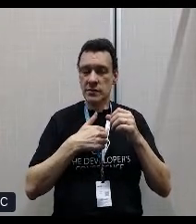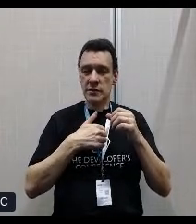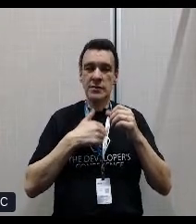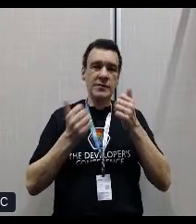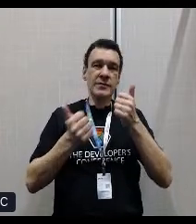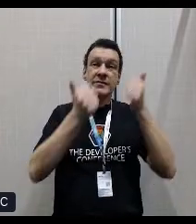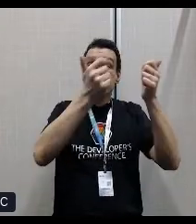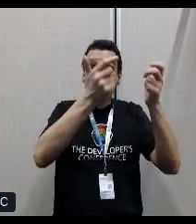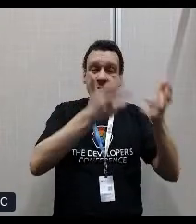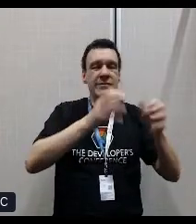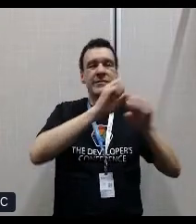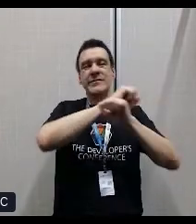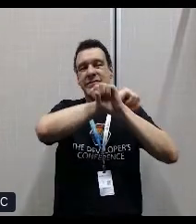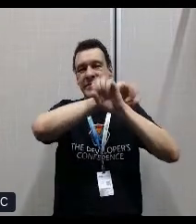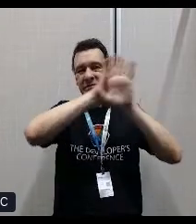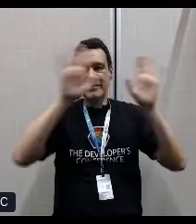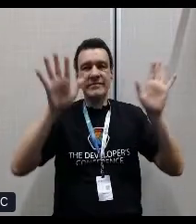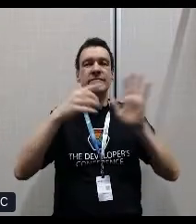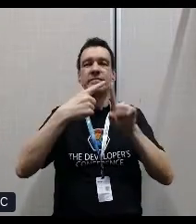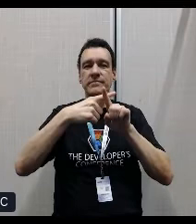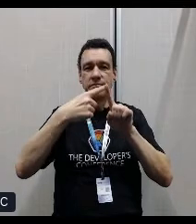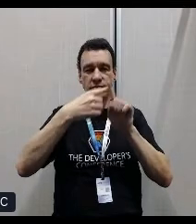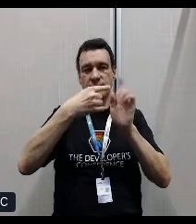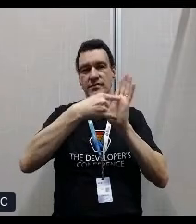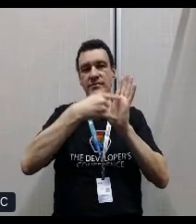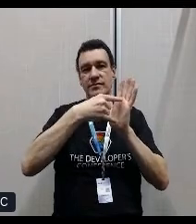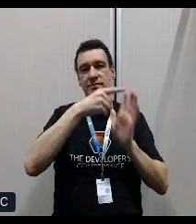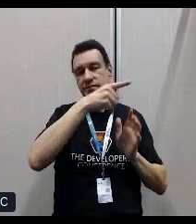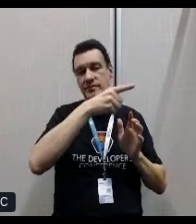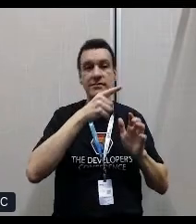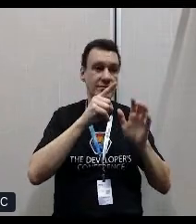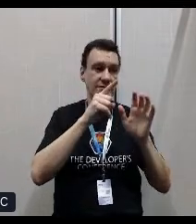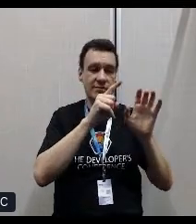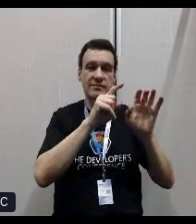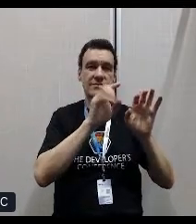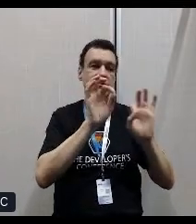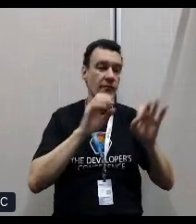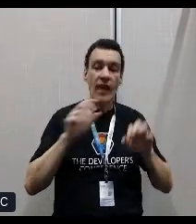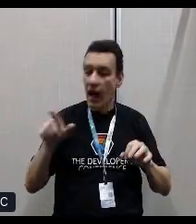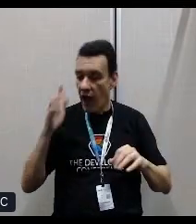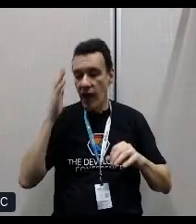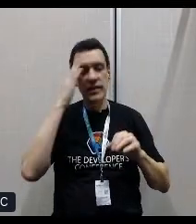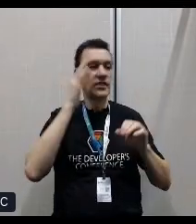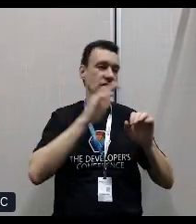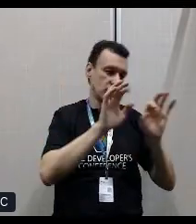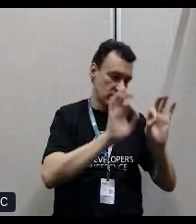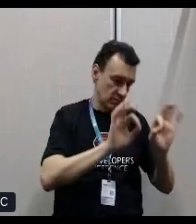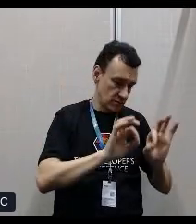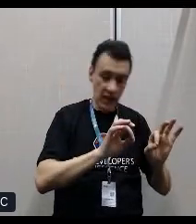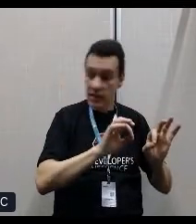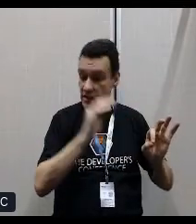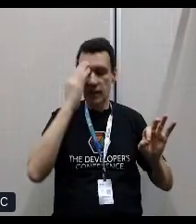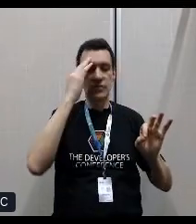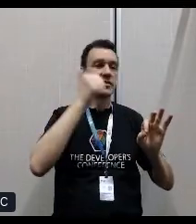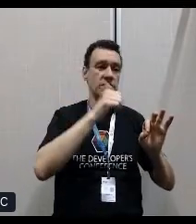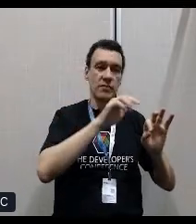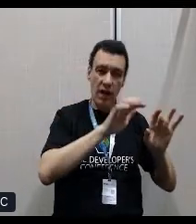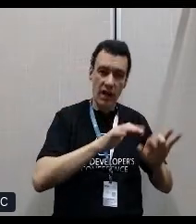essa descrição do qual que é o comportamento naquele momento da tela e afins é uma prática bem interessante.